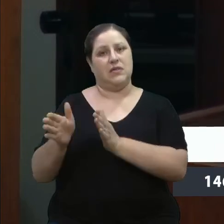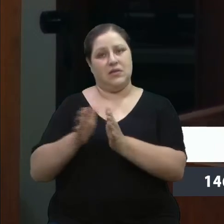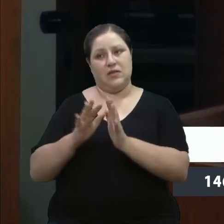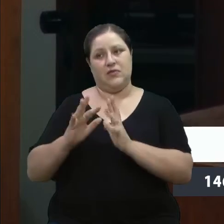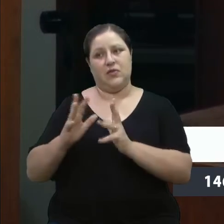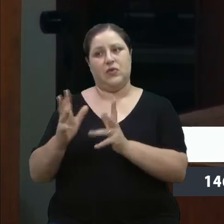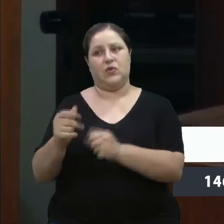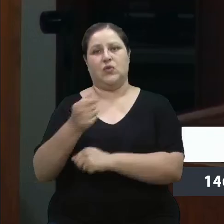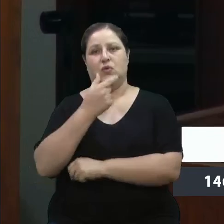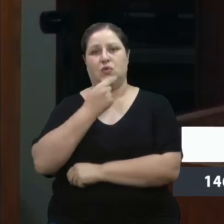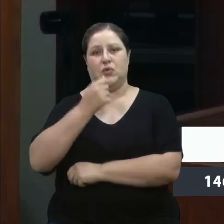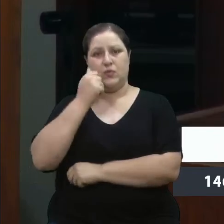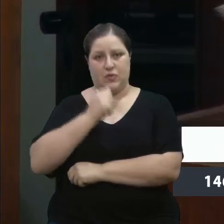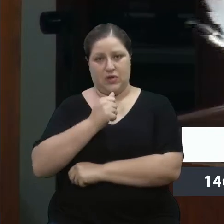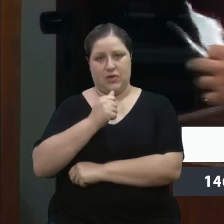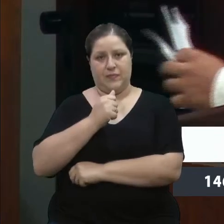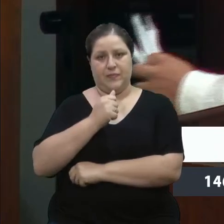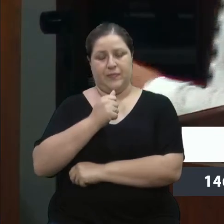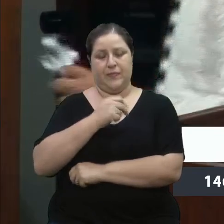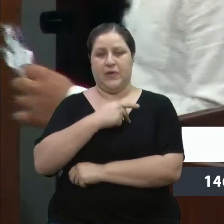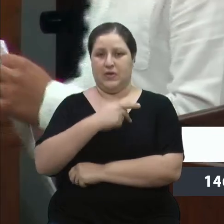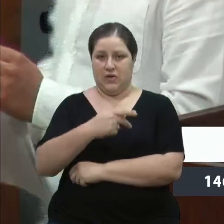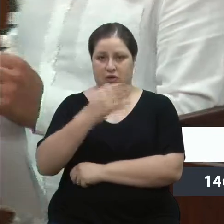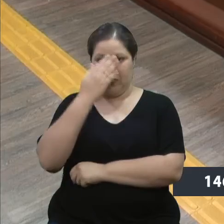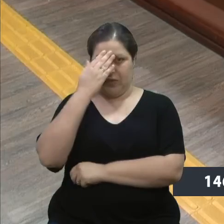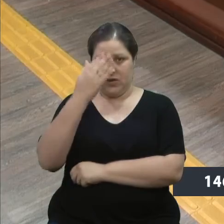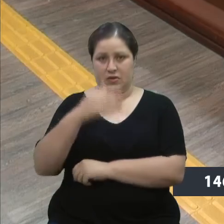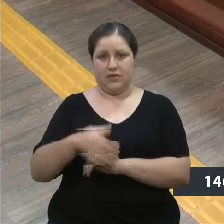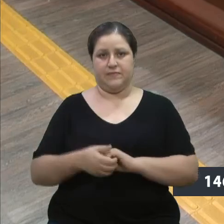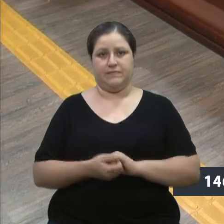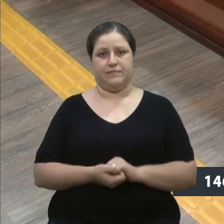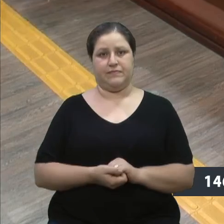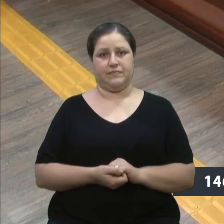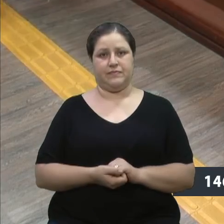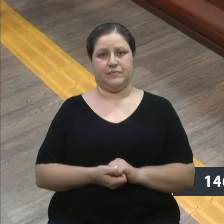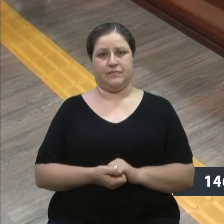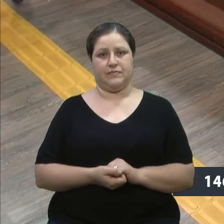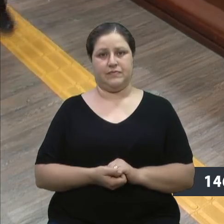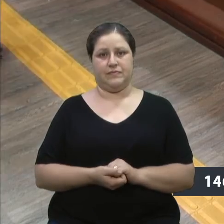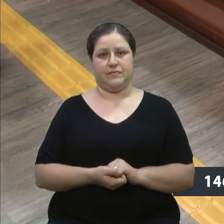isso, senhora presidenta. Obrigada. Essa palavra. Vereadora Estela.